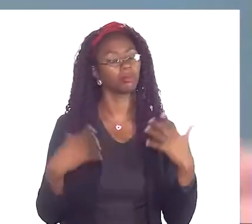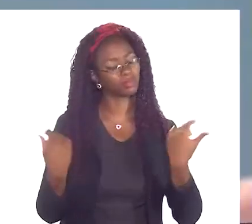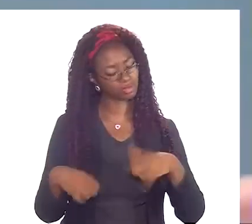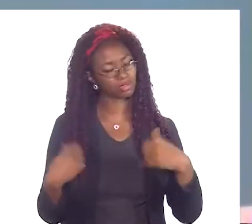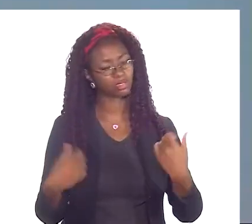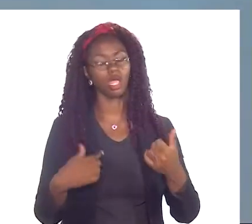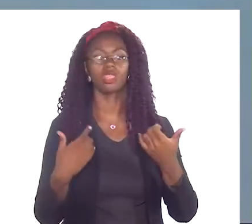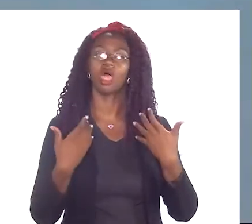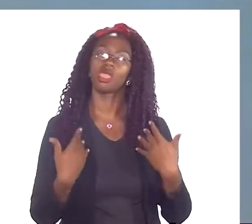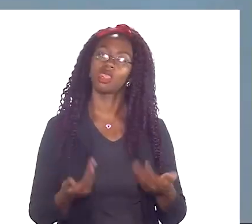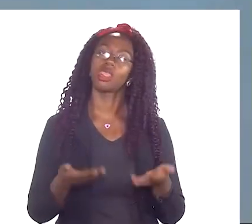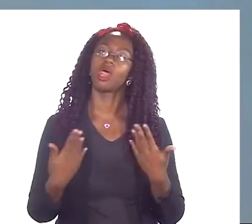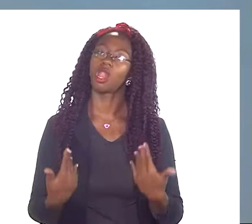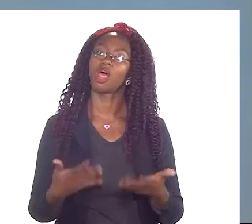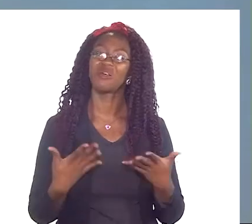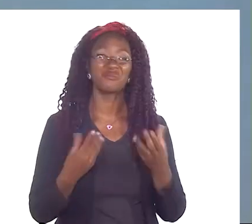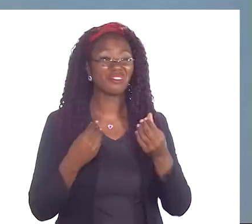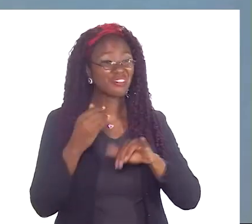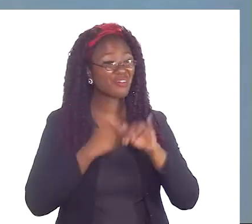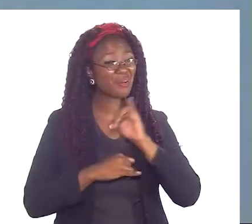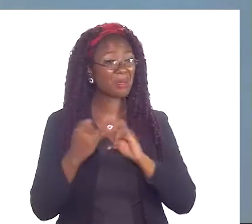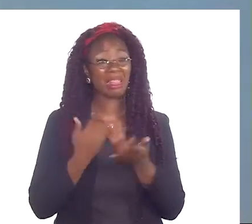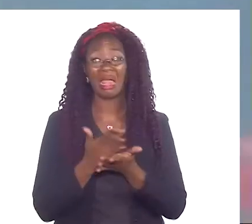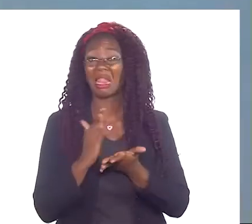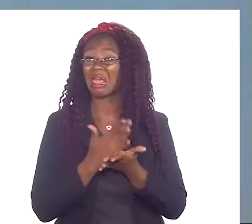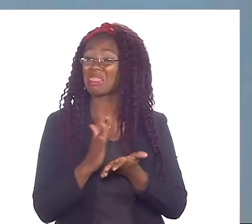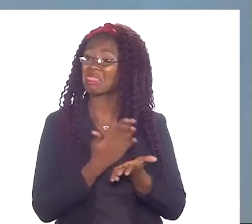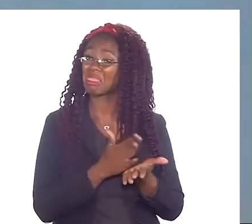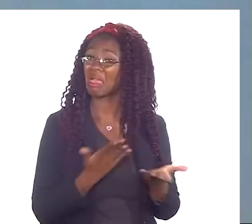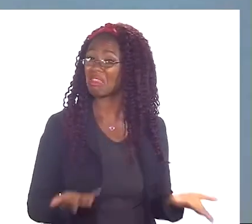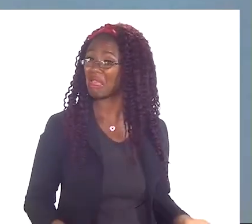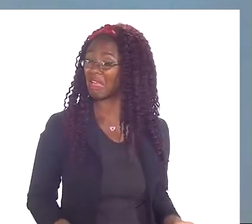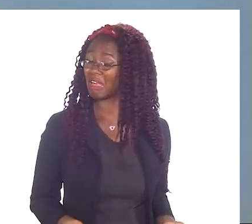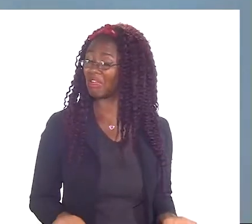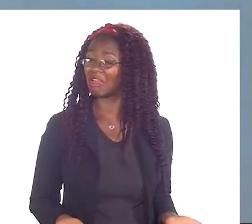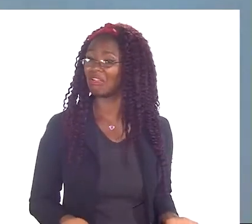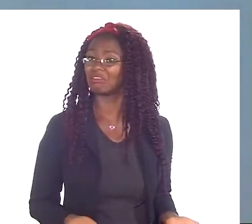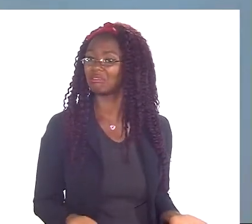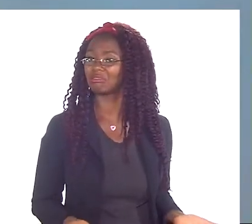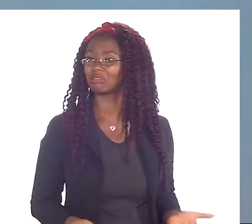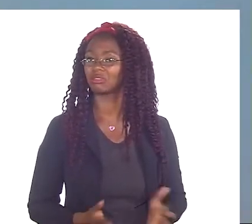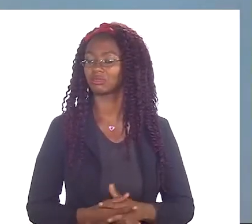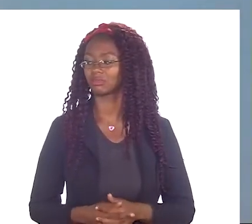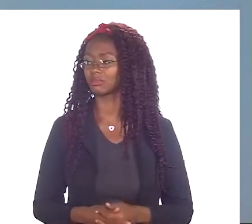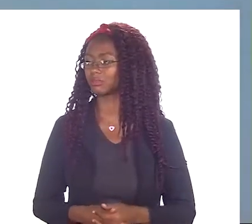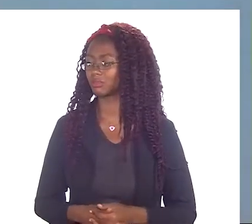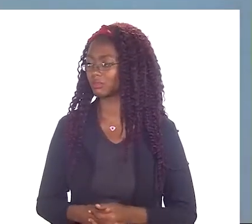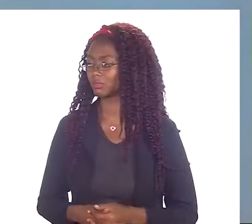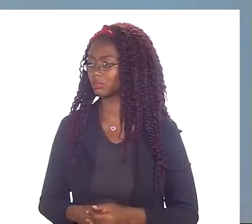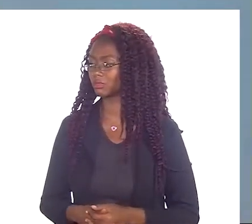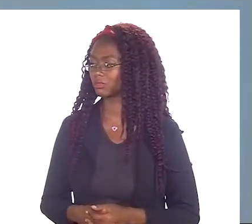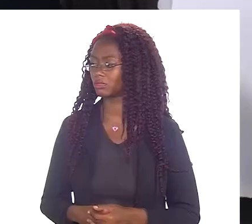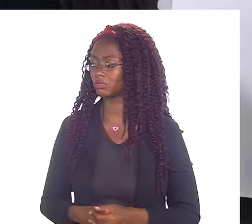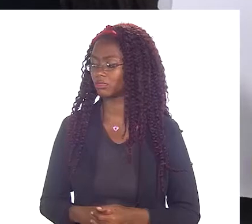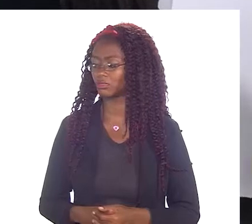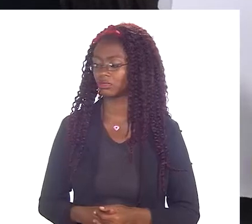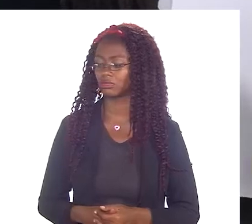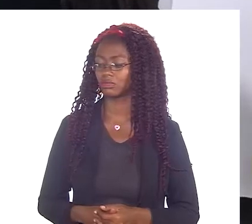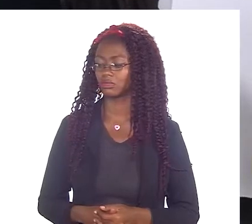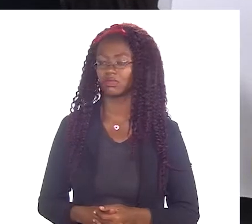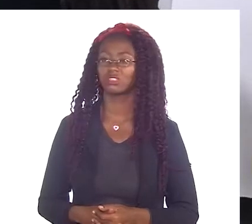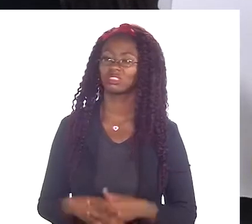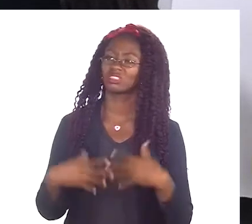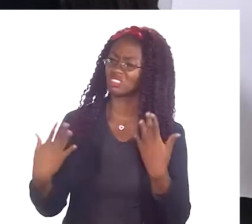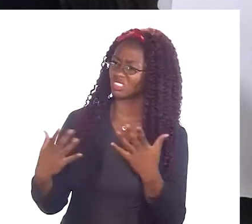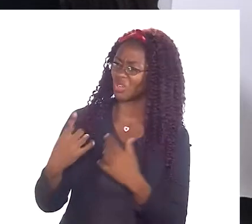Sim. Poluído, né? Entendi. Vem muita informação que não tem nada a ver. No máximo, quantas páginas, Letícia? Se a pessoa